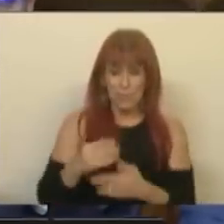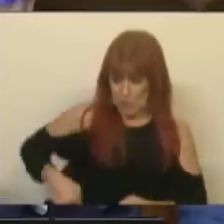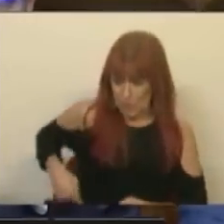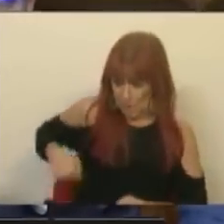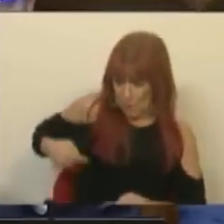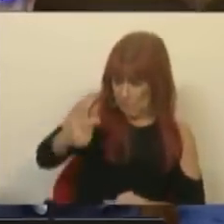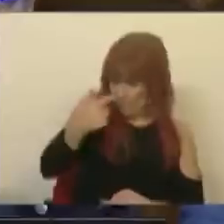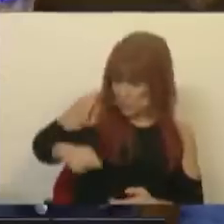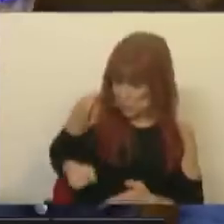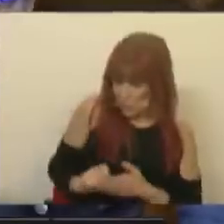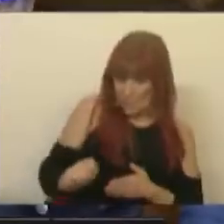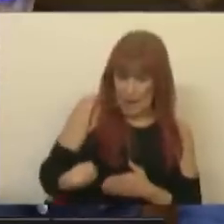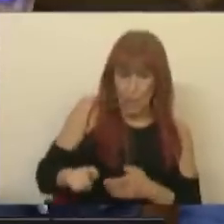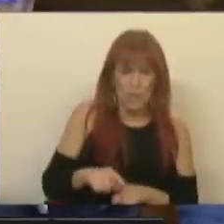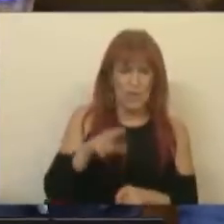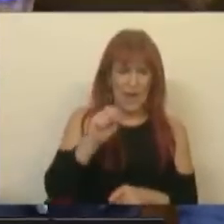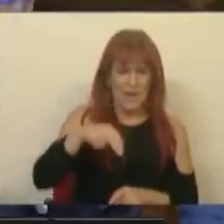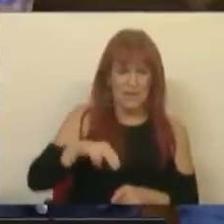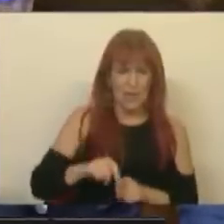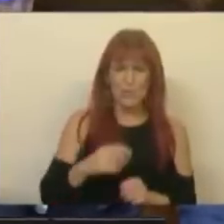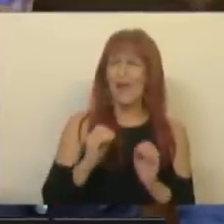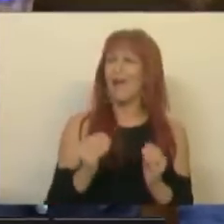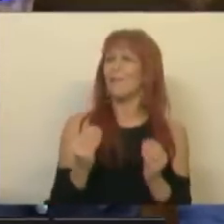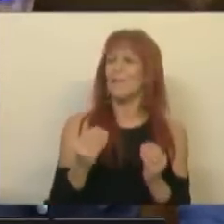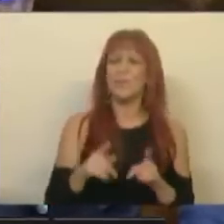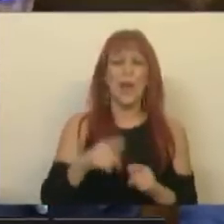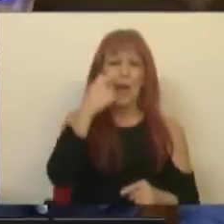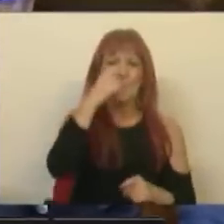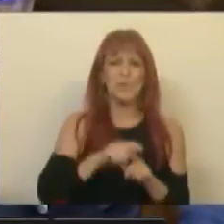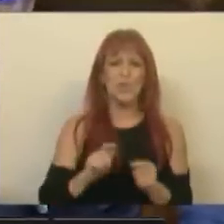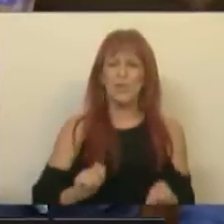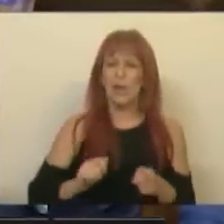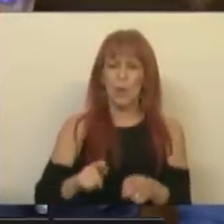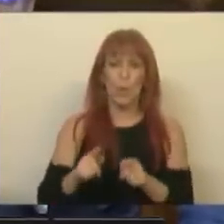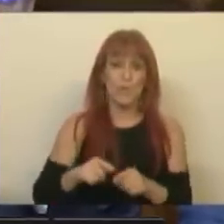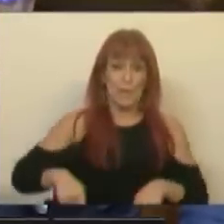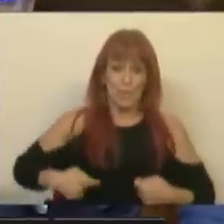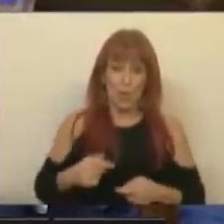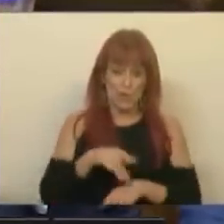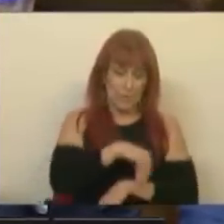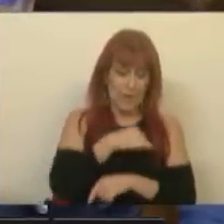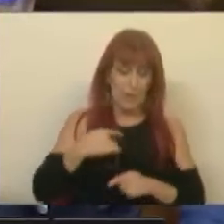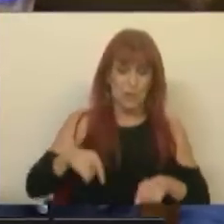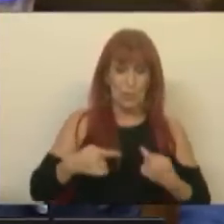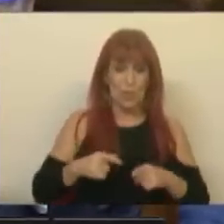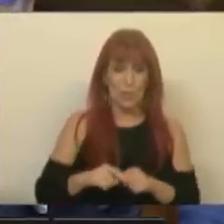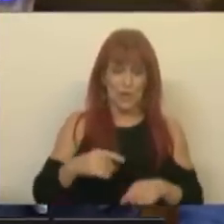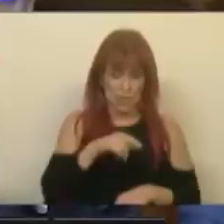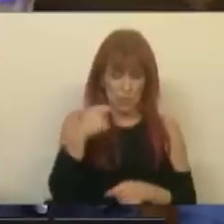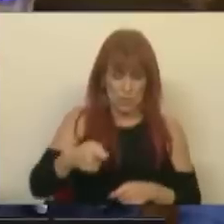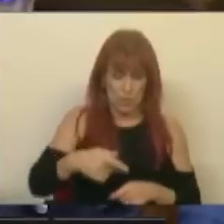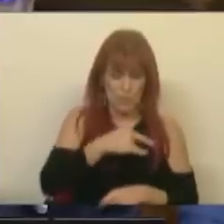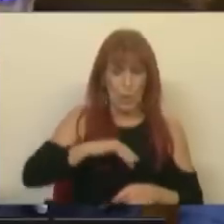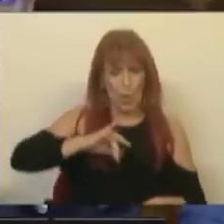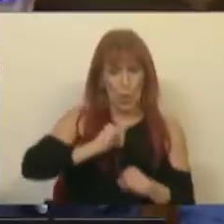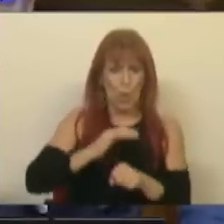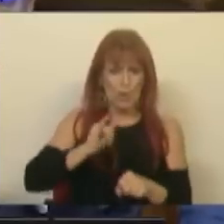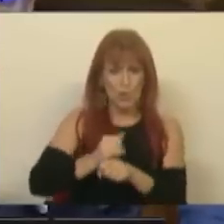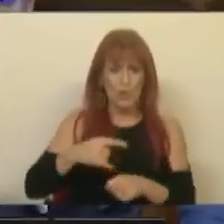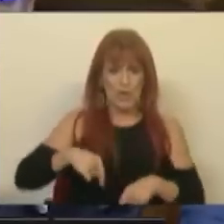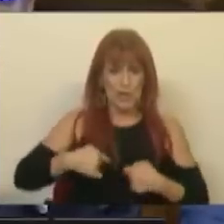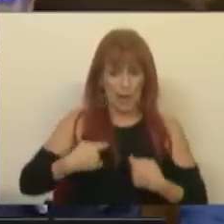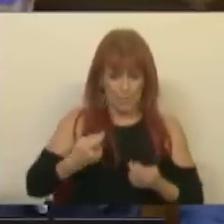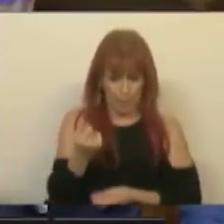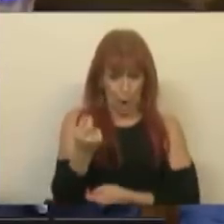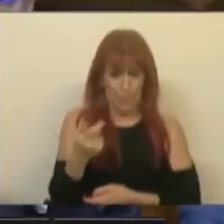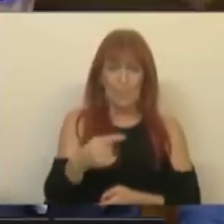bolsa das pessoas o tal SMS absolutamente Fantástico não impede que as pessoas usam os seus próprios médicos os seus próprios de saúde e outros recursos dinheiro próprio